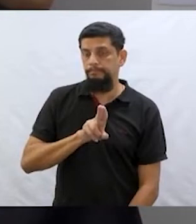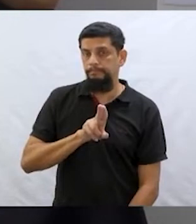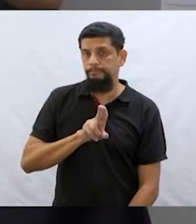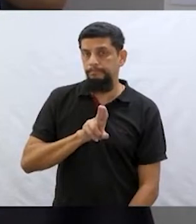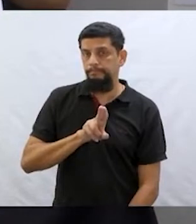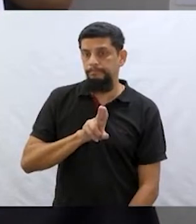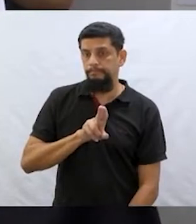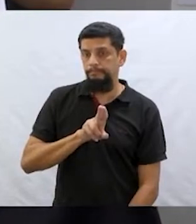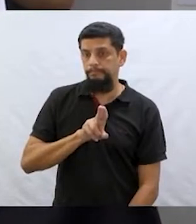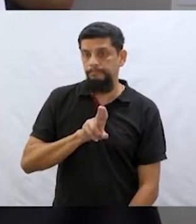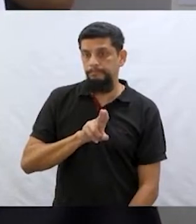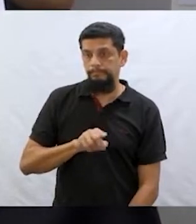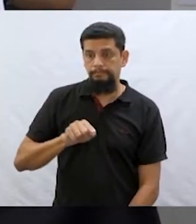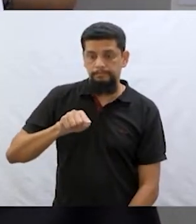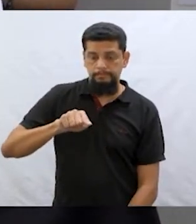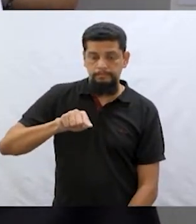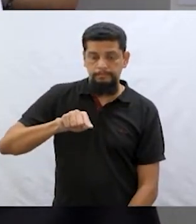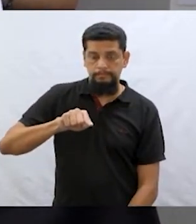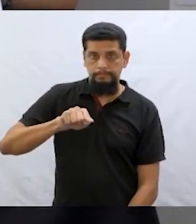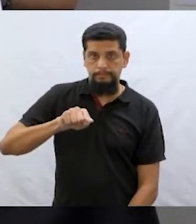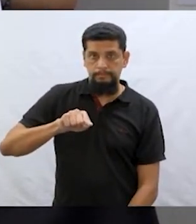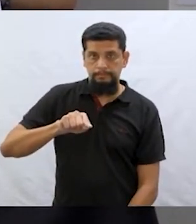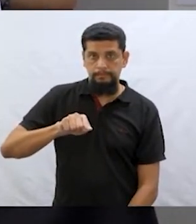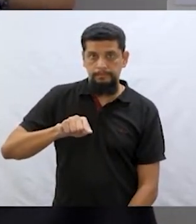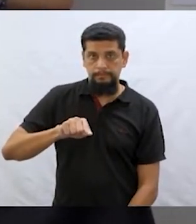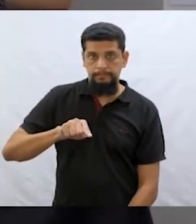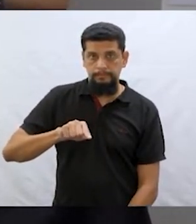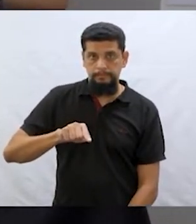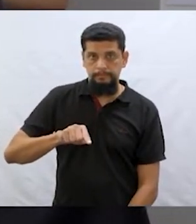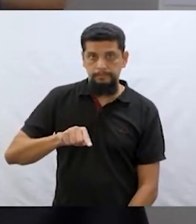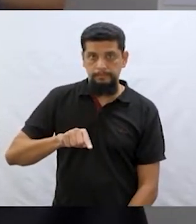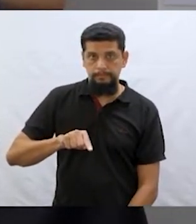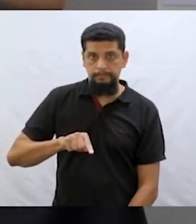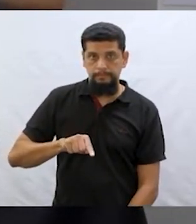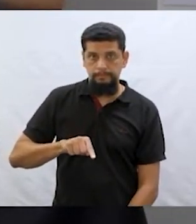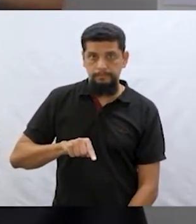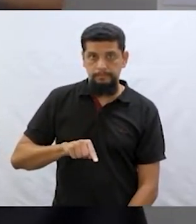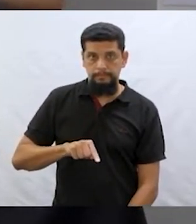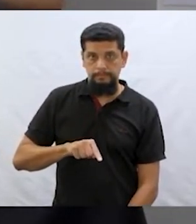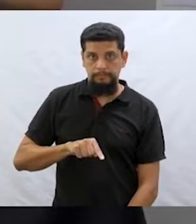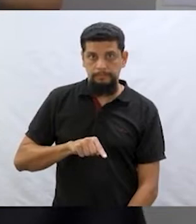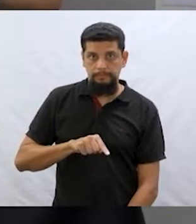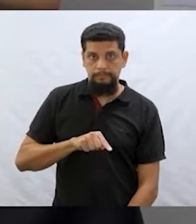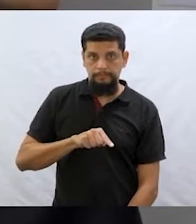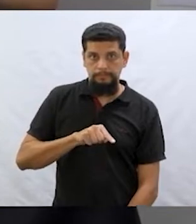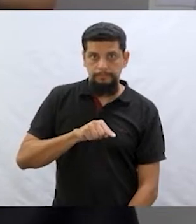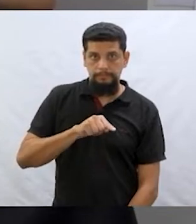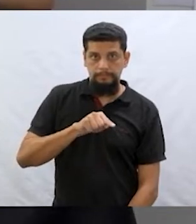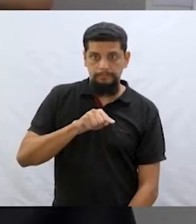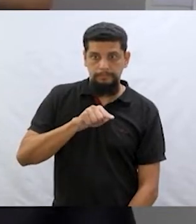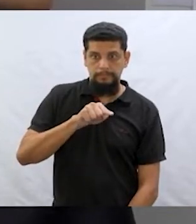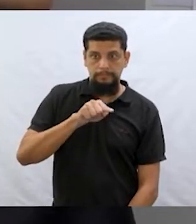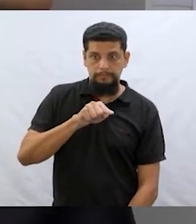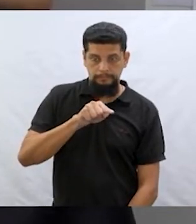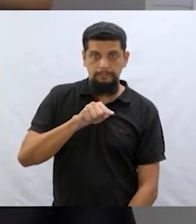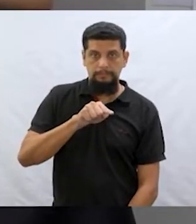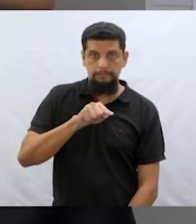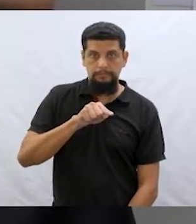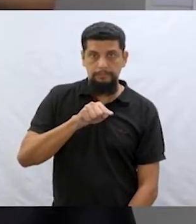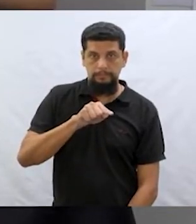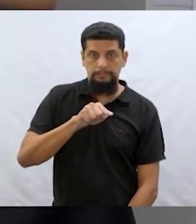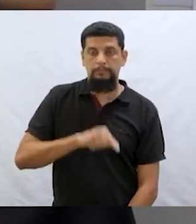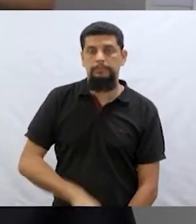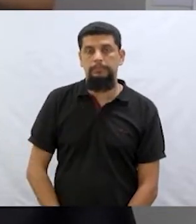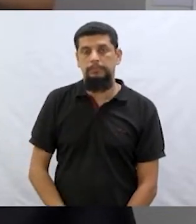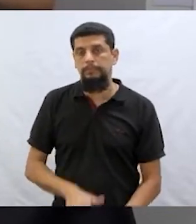U, tá? Então, nós vamos descer o traço aqui, olha, bem redondinho aqui embaixo e subiu